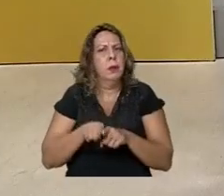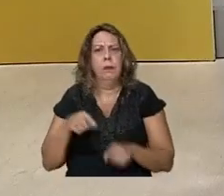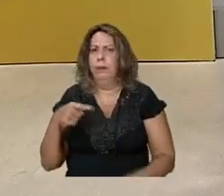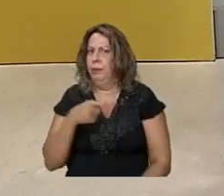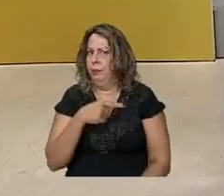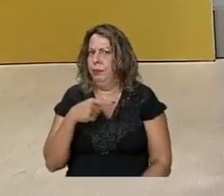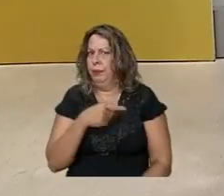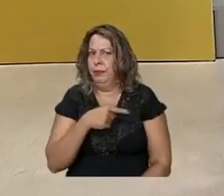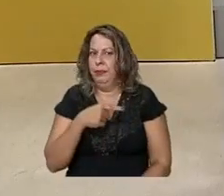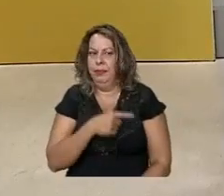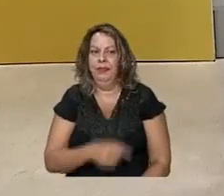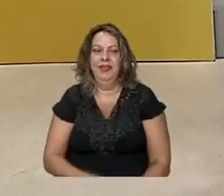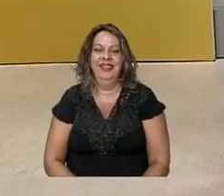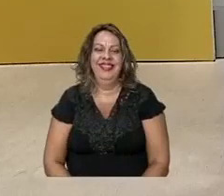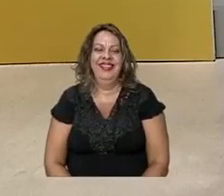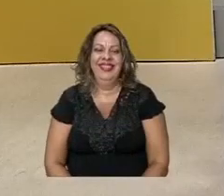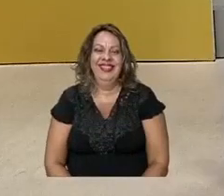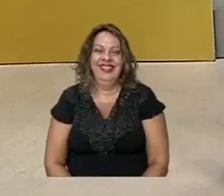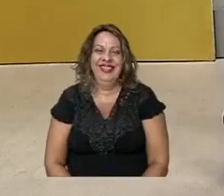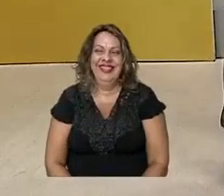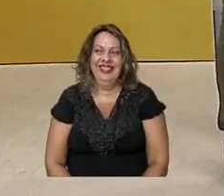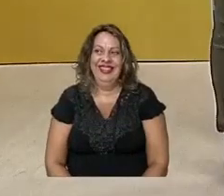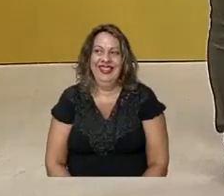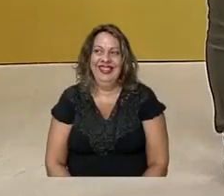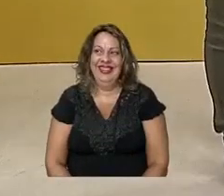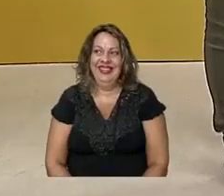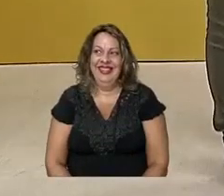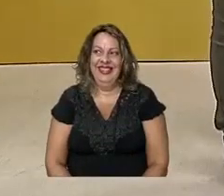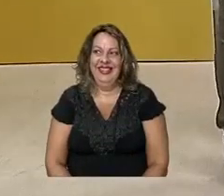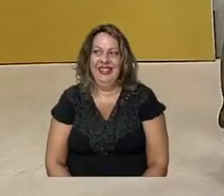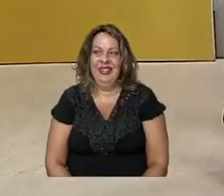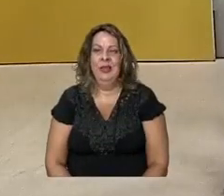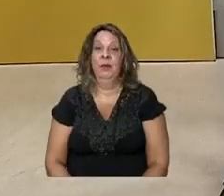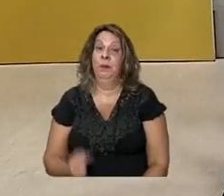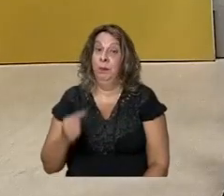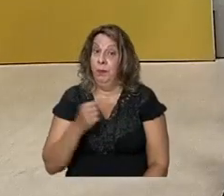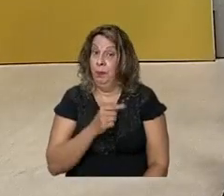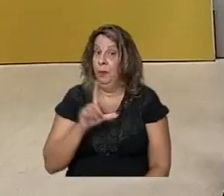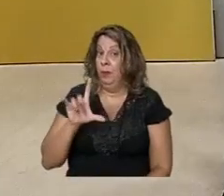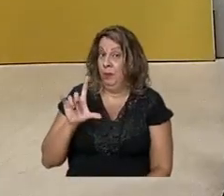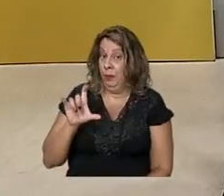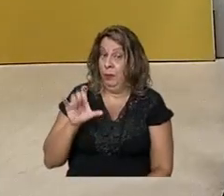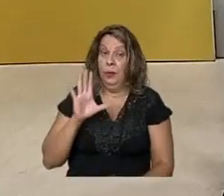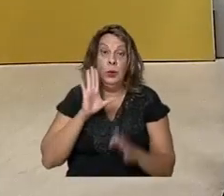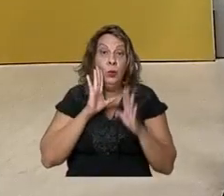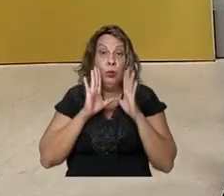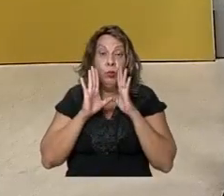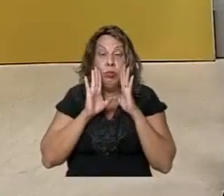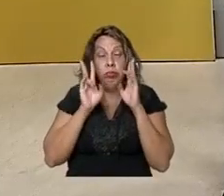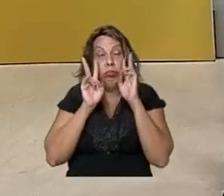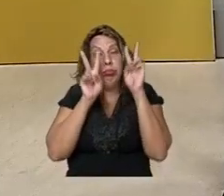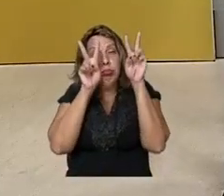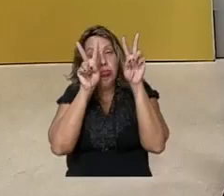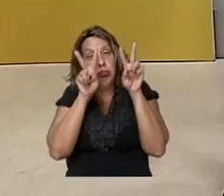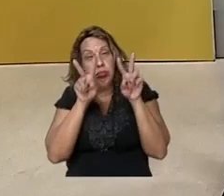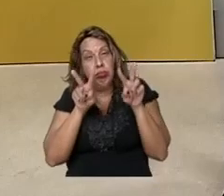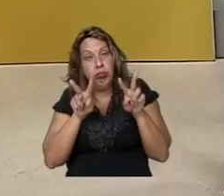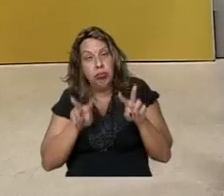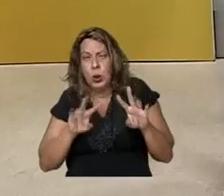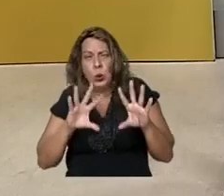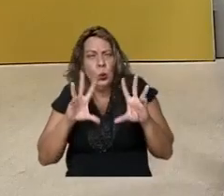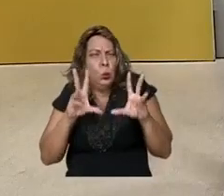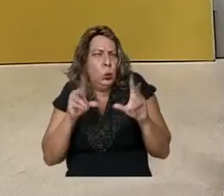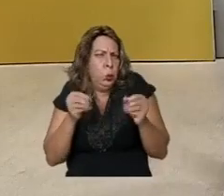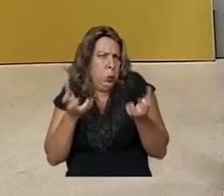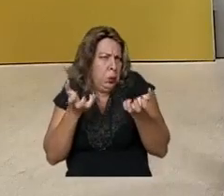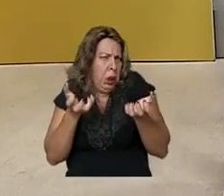Arroba CajuCapOficial, tudo juntinho, tá certo? É isso mesmo, viu? Vai lá no Instagram, Facebook, olha, né, tudo que você quiser